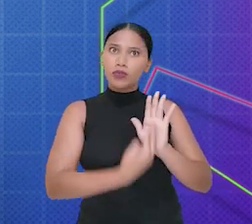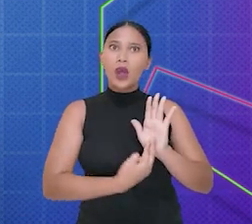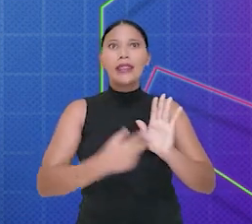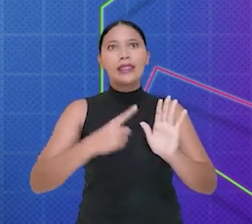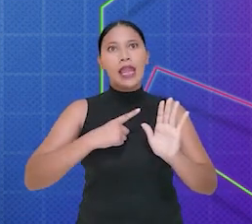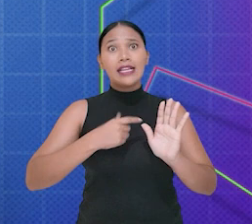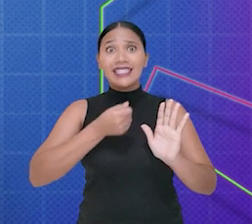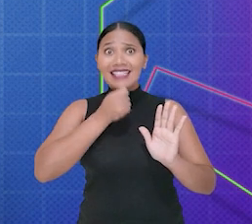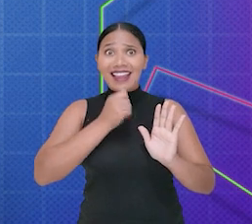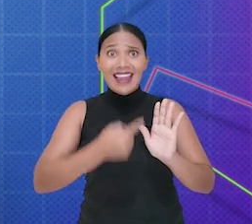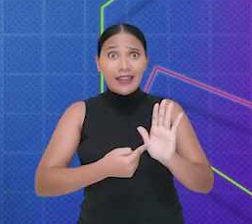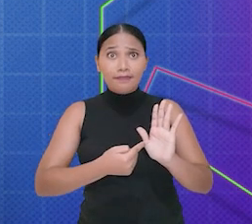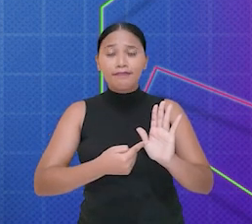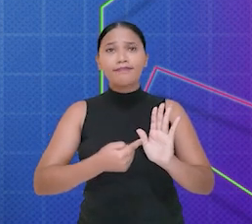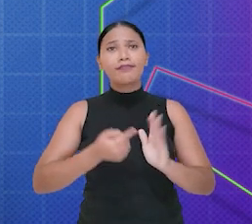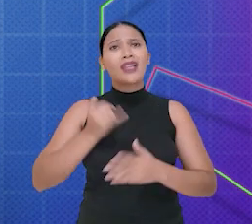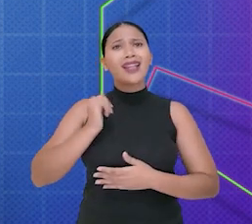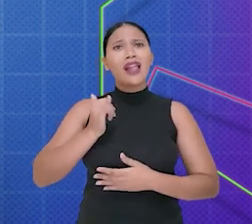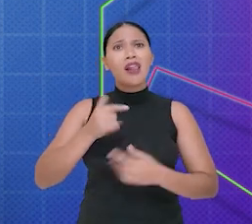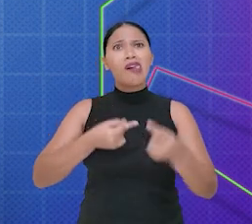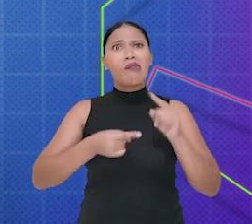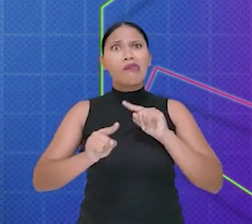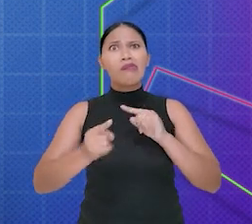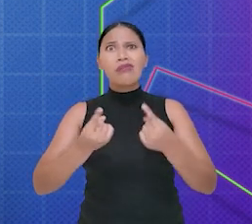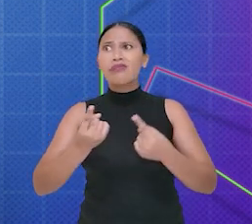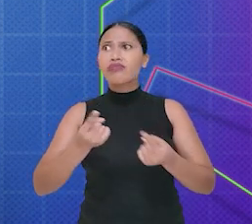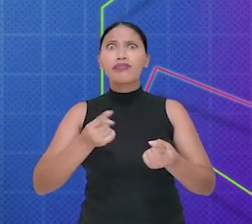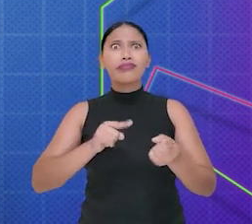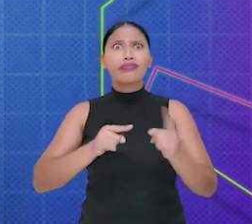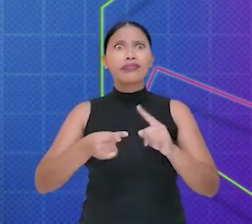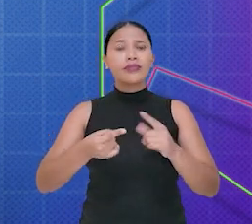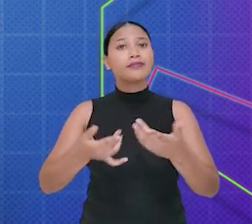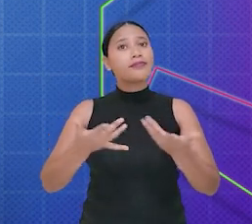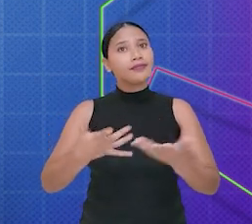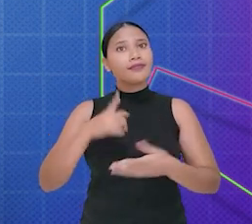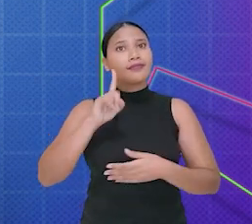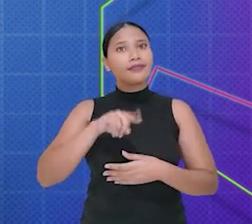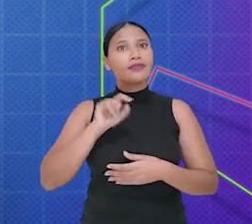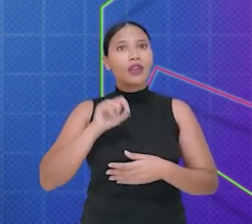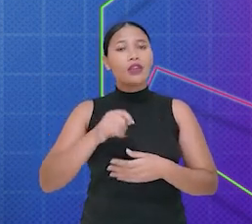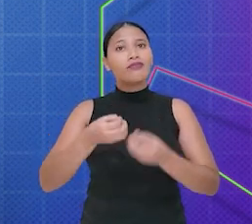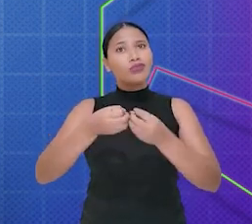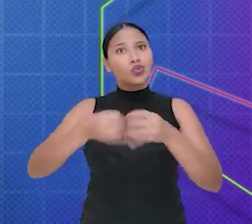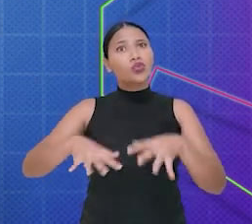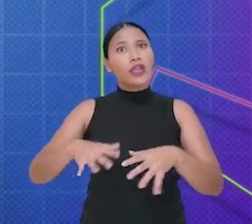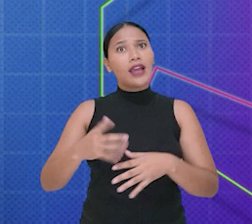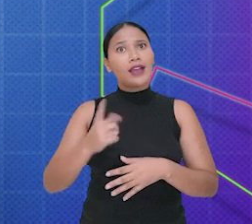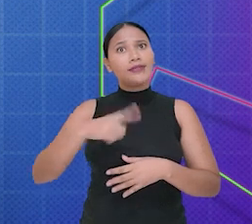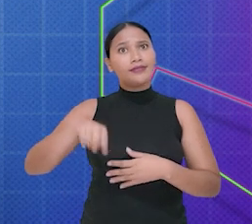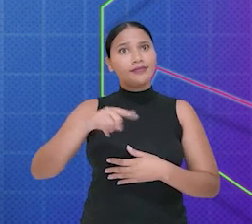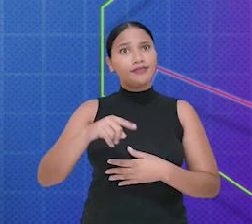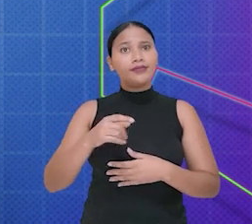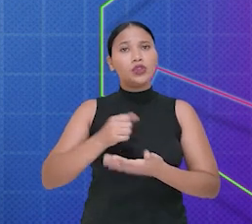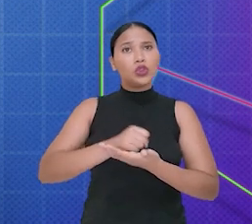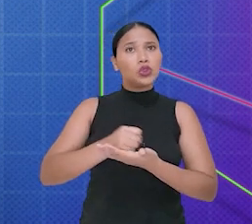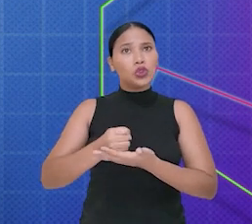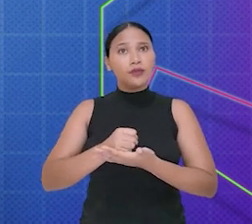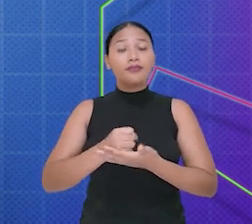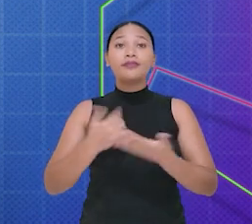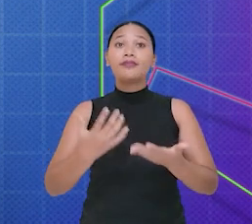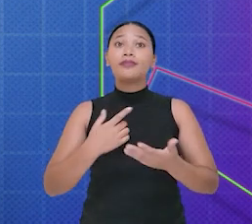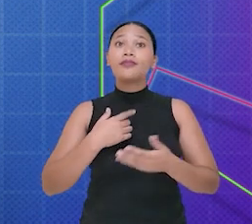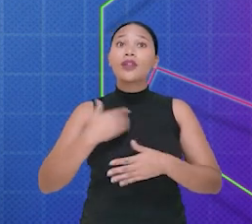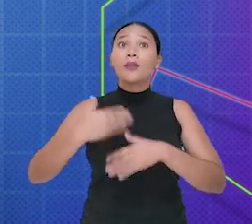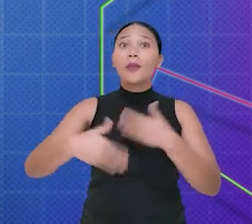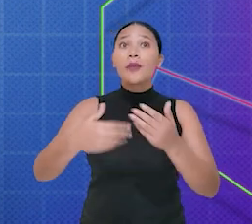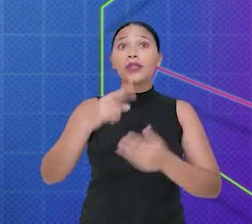de jogos. Sem eles, a narrativa de um jogo ficaria sem direção e a imersão do jogador seria prejudicada. Os roteiros ajudam